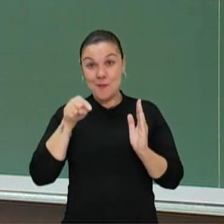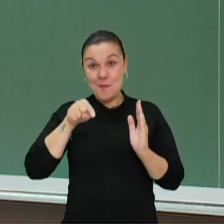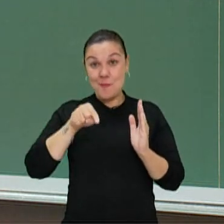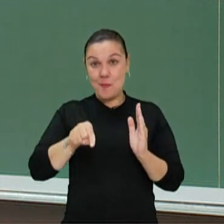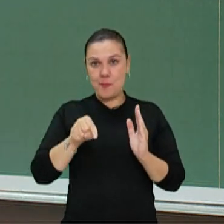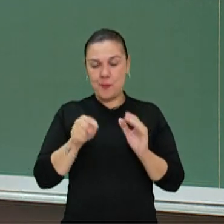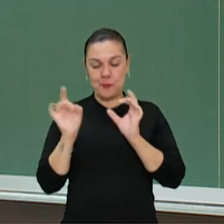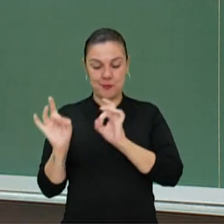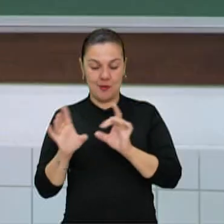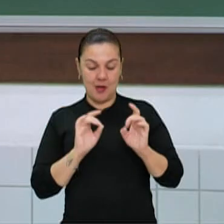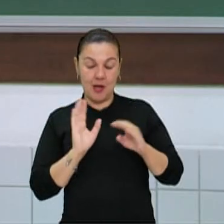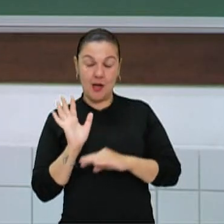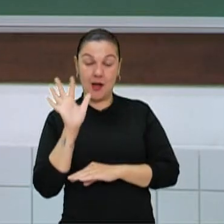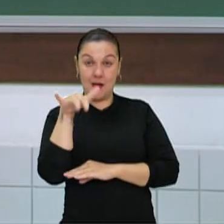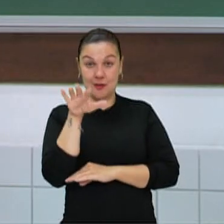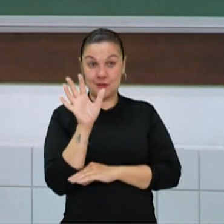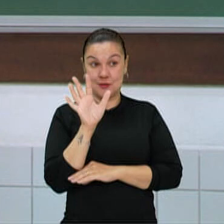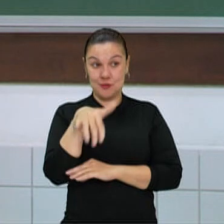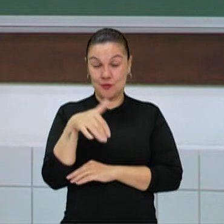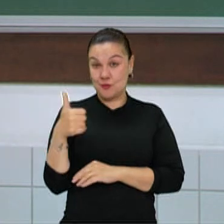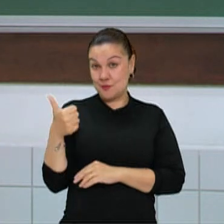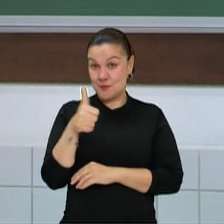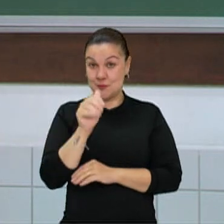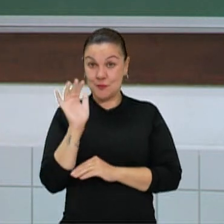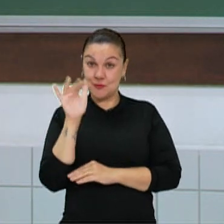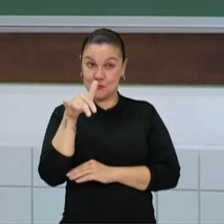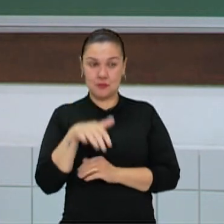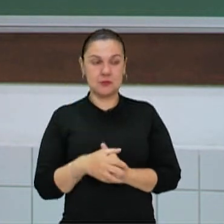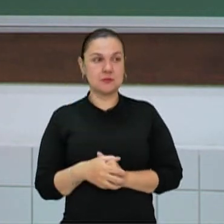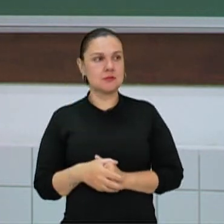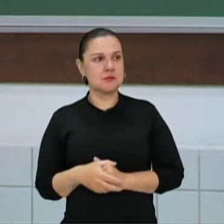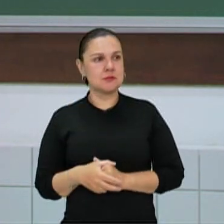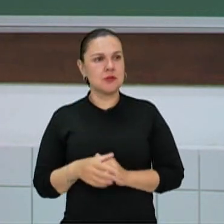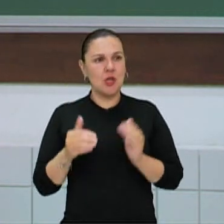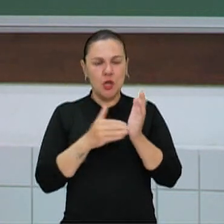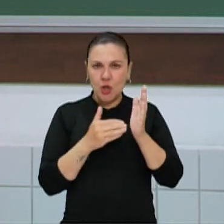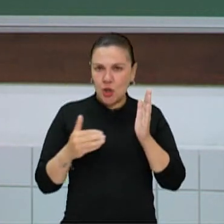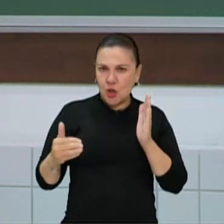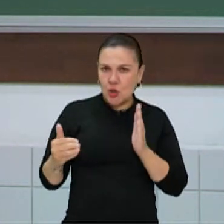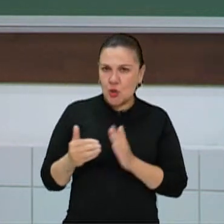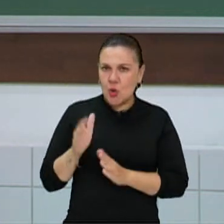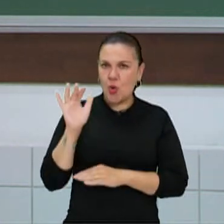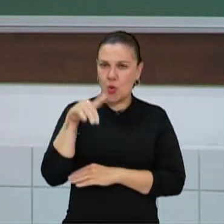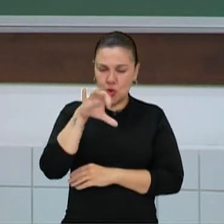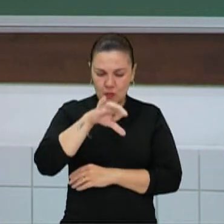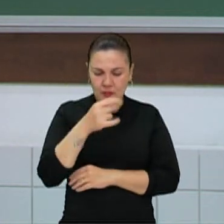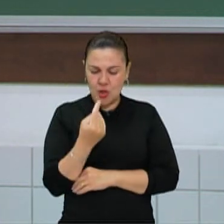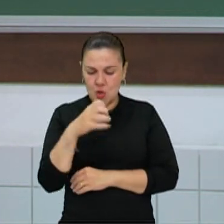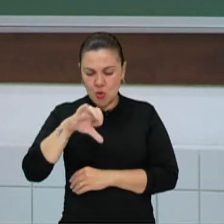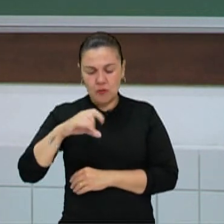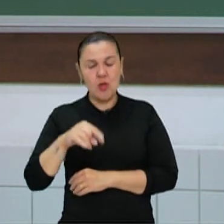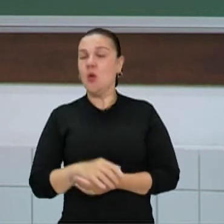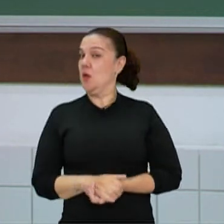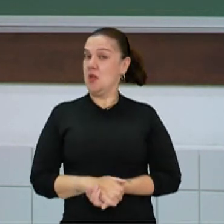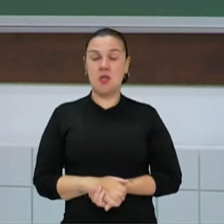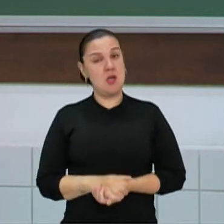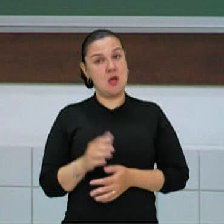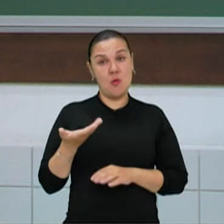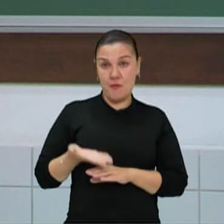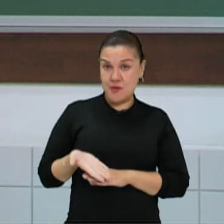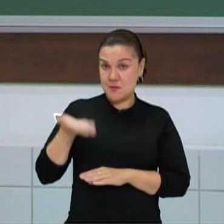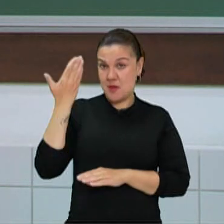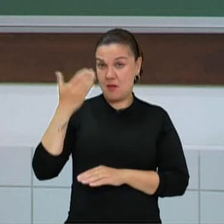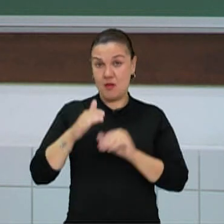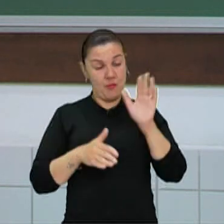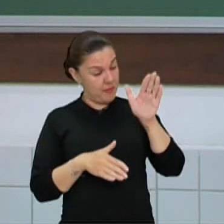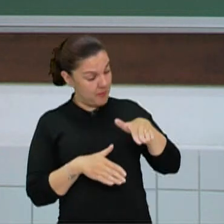91 pontos nos seus 11 jogos, tá? Todos os jogos ele fez 91? Não, gente. Tem jogo que foi maior,